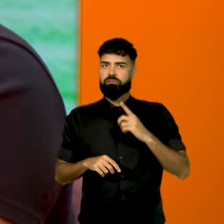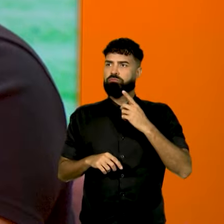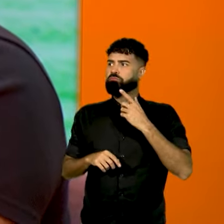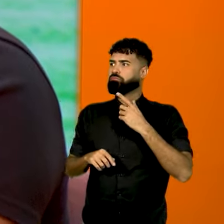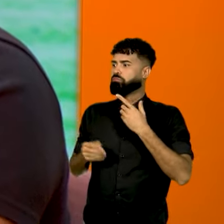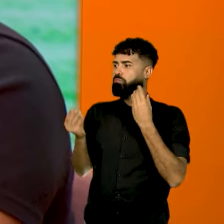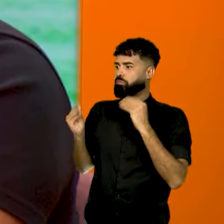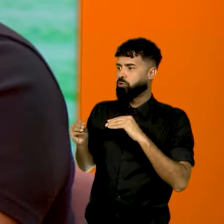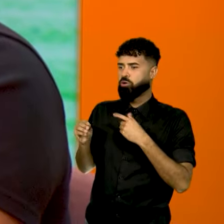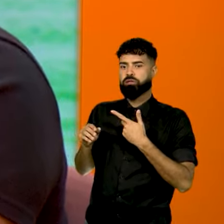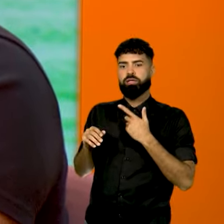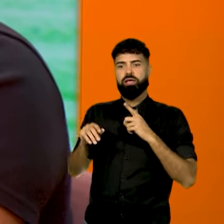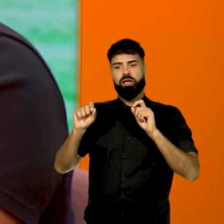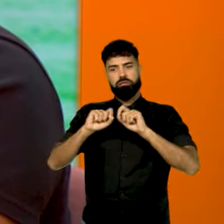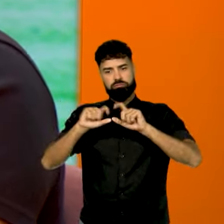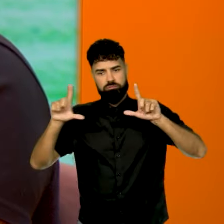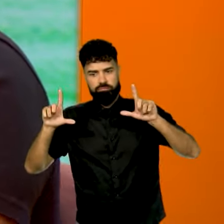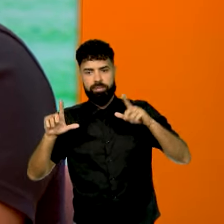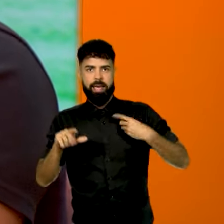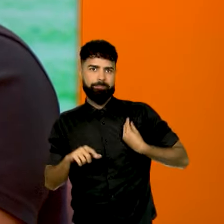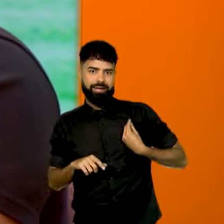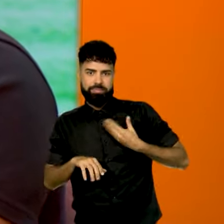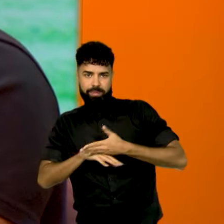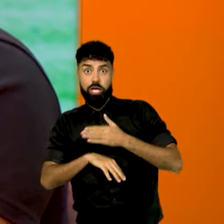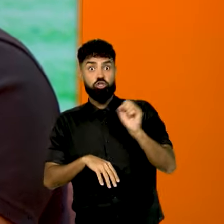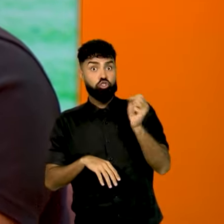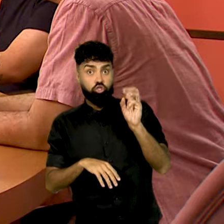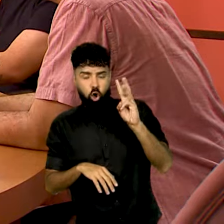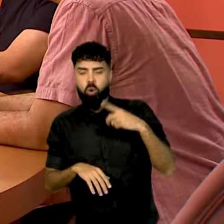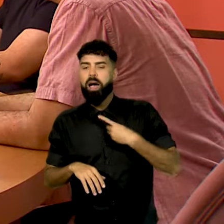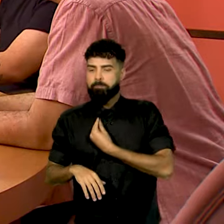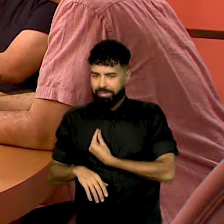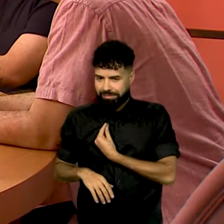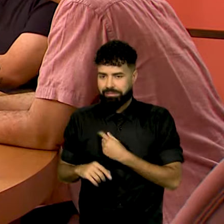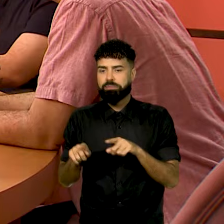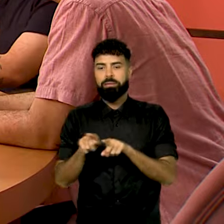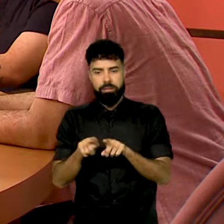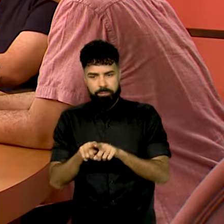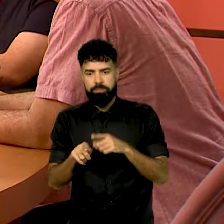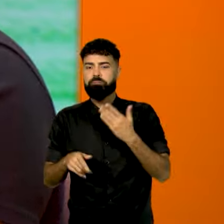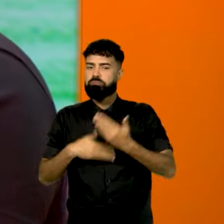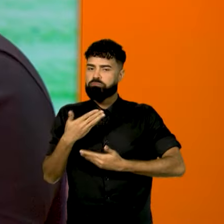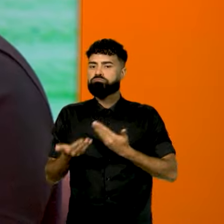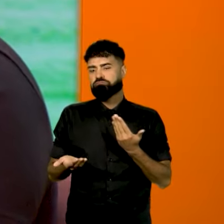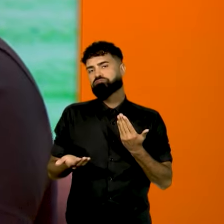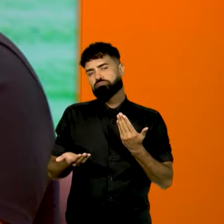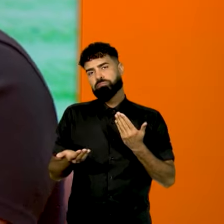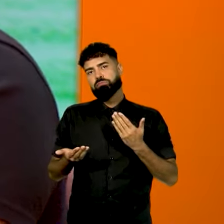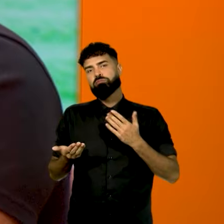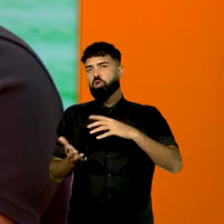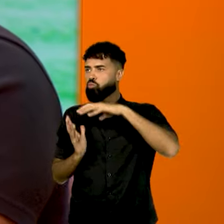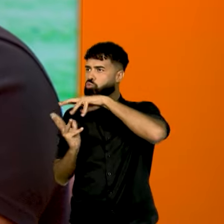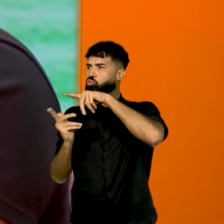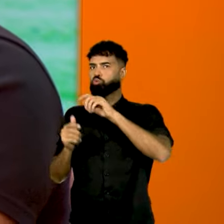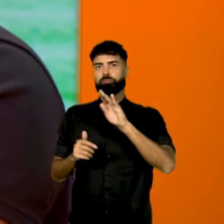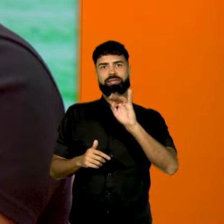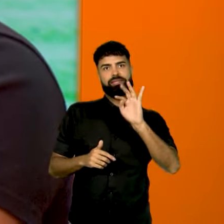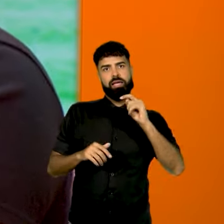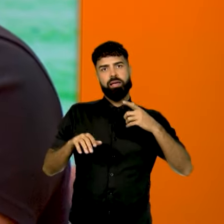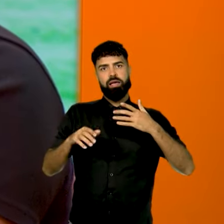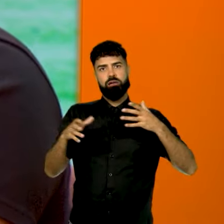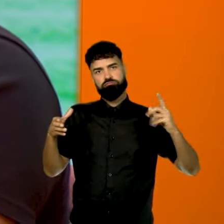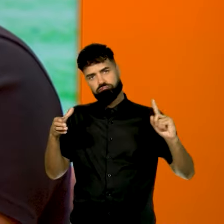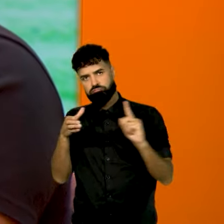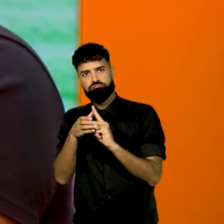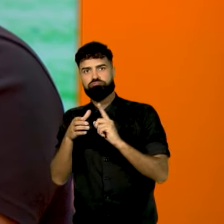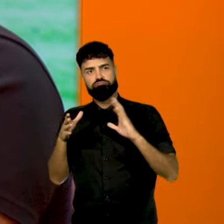gente coloca eles nas telas, né, para participar, nos shows também, né, eles participam, enfim. Estão dentro do universo Mundo Bita, são